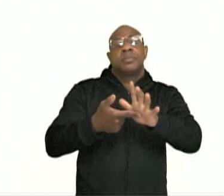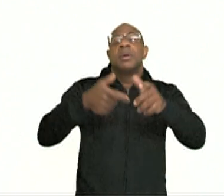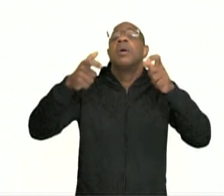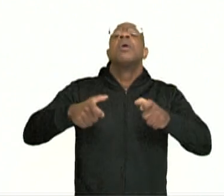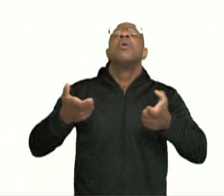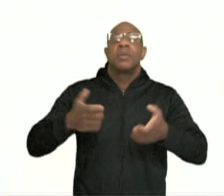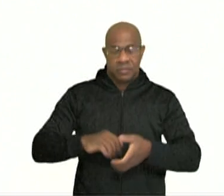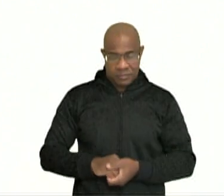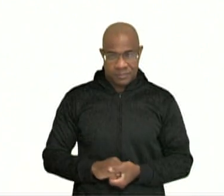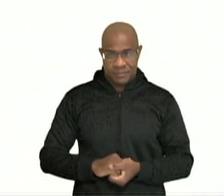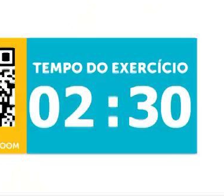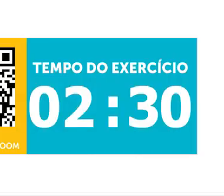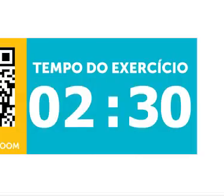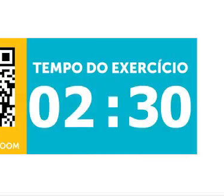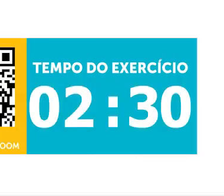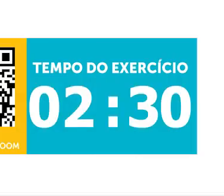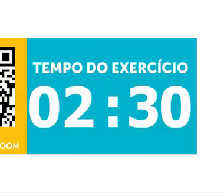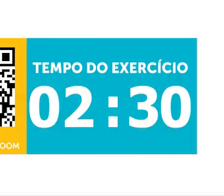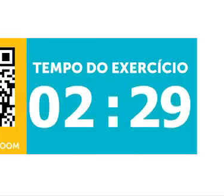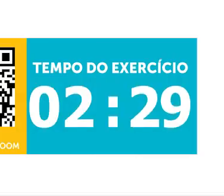divulgada? Já voltamos.